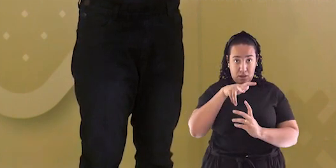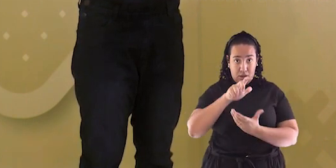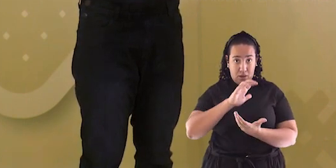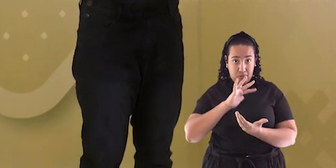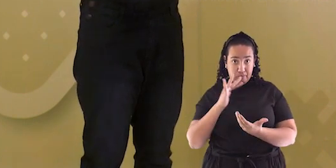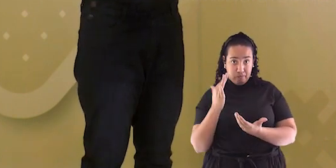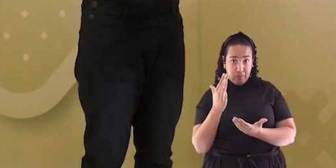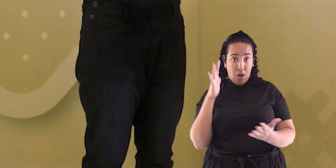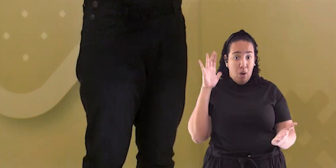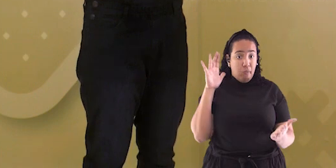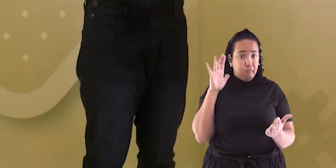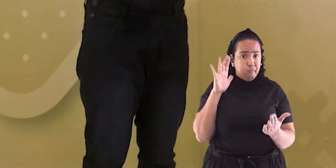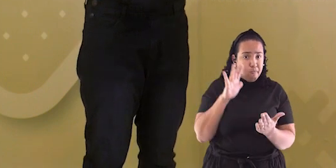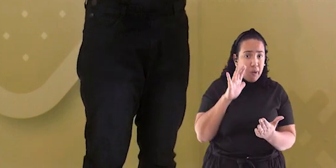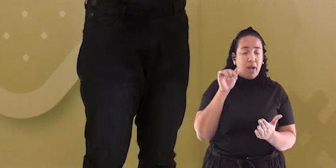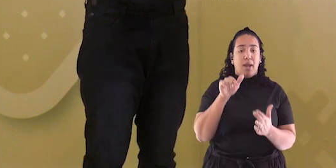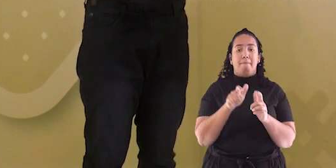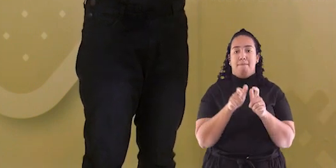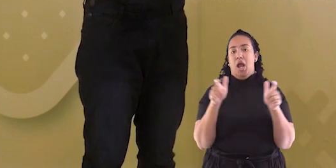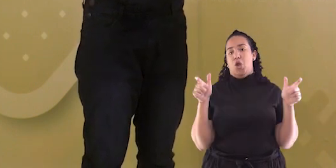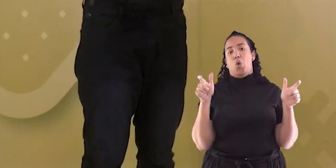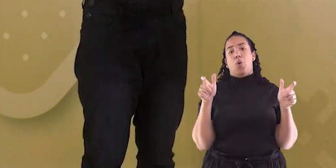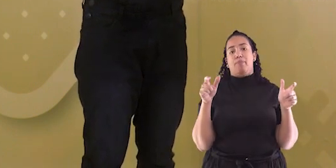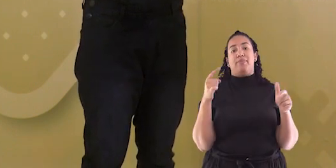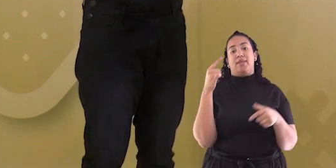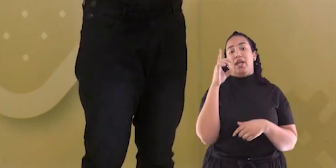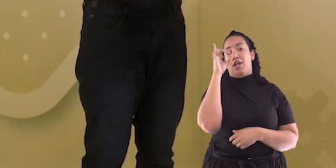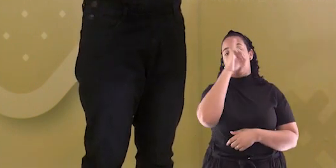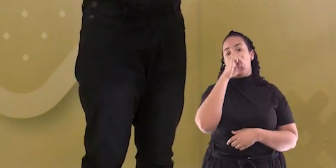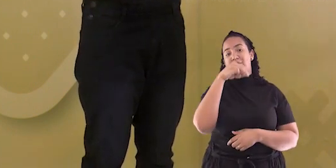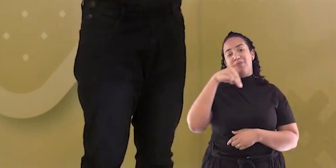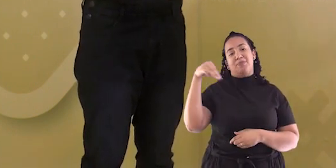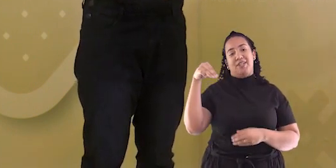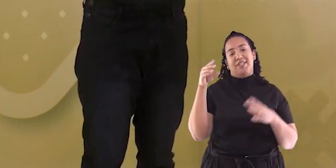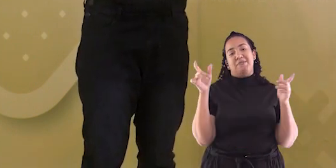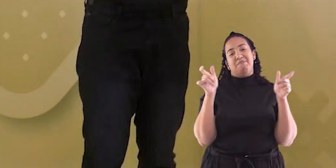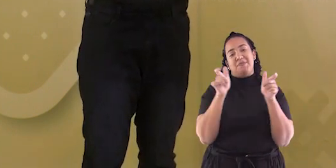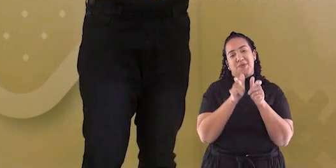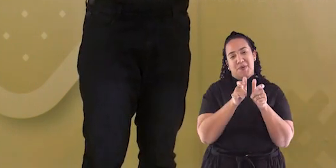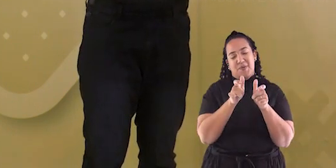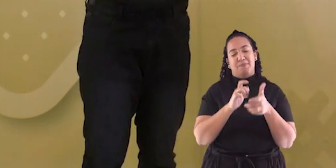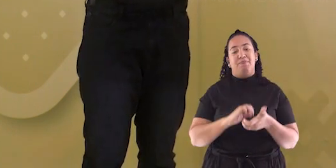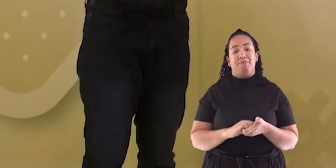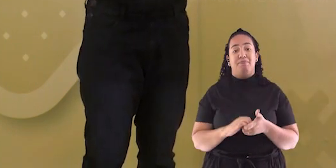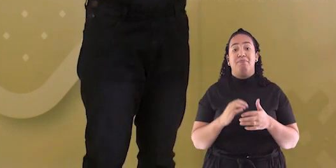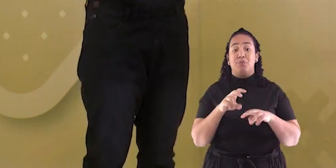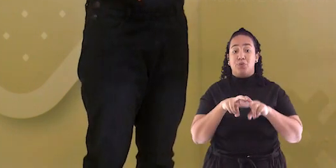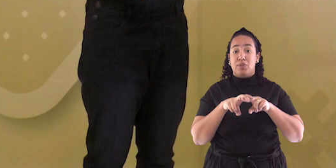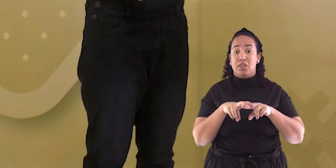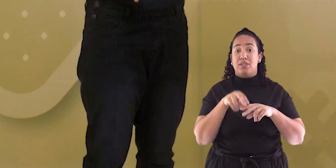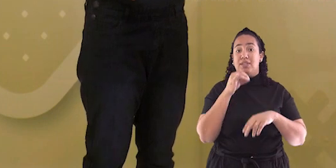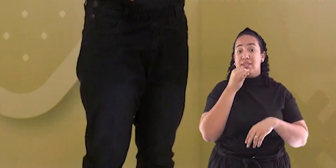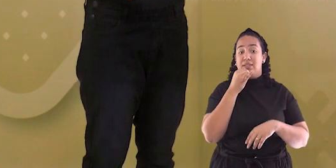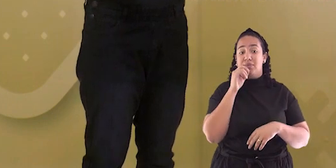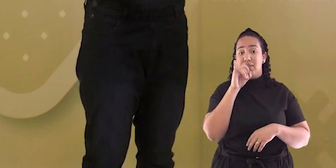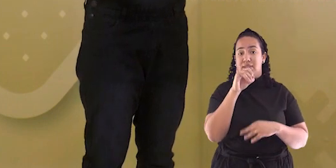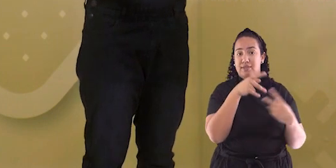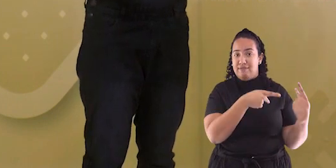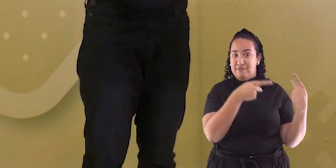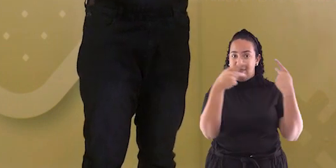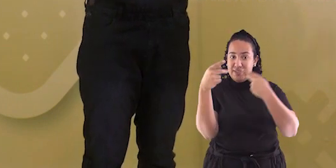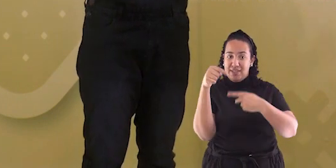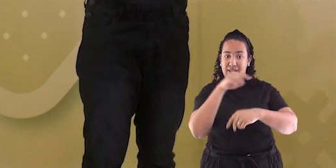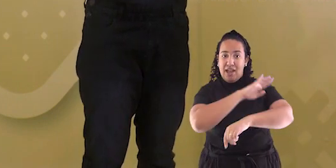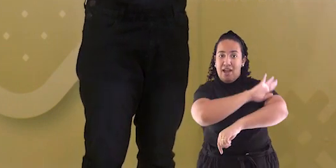lá. Certo? Em Domingos Martins a gente tem a pressão atmosférica menor. É por isso que quando a gente sobe as montanhas, vai fazer uma visita a Domingos Martins,